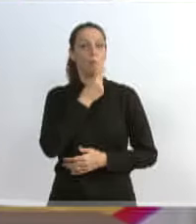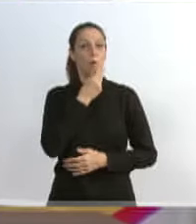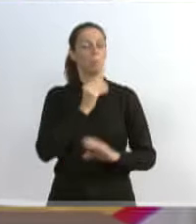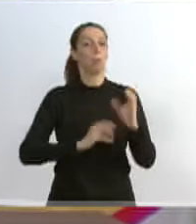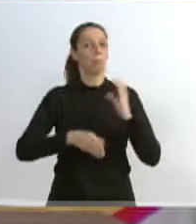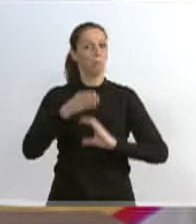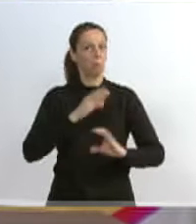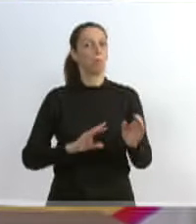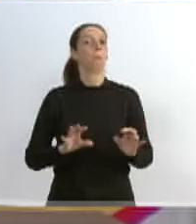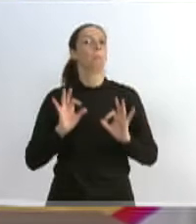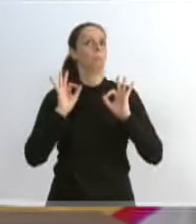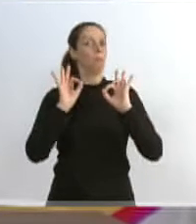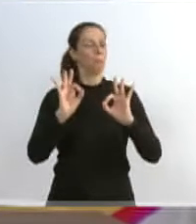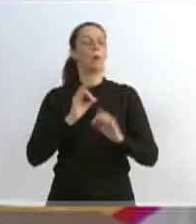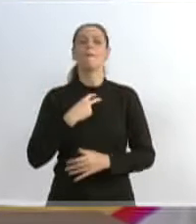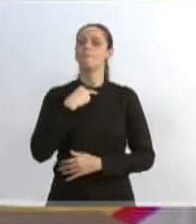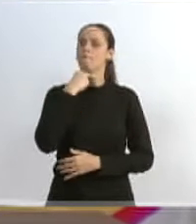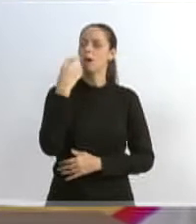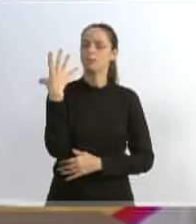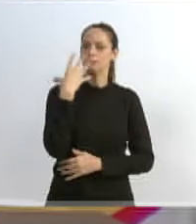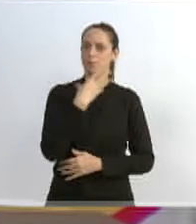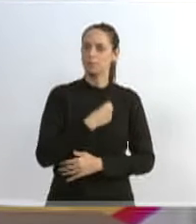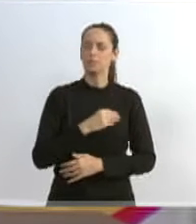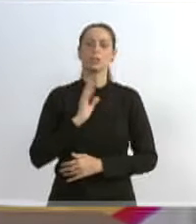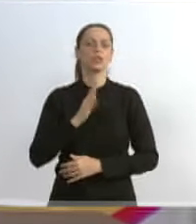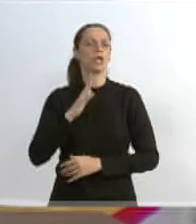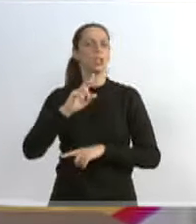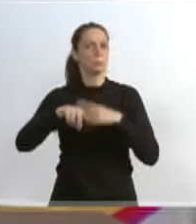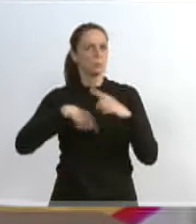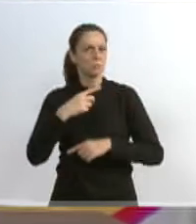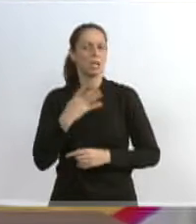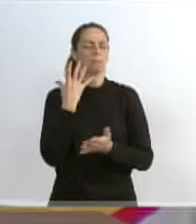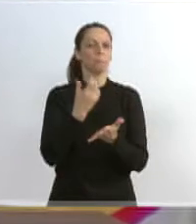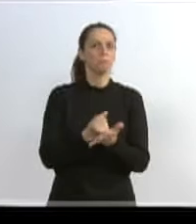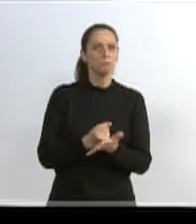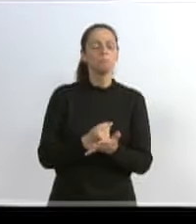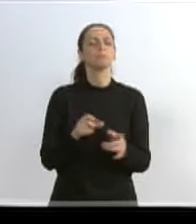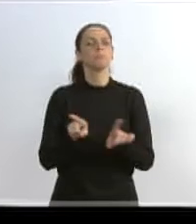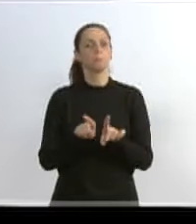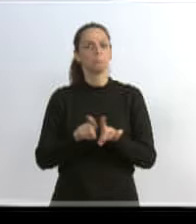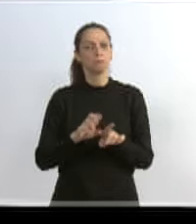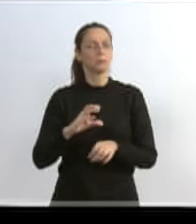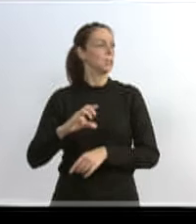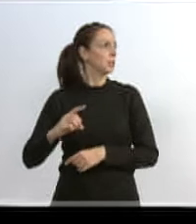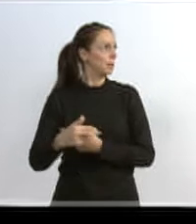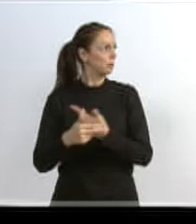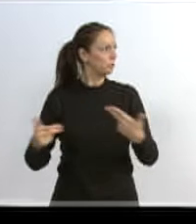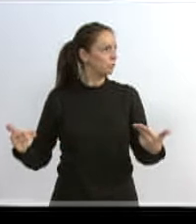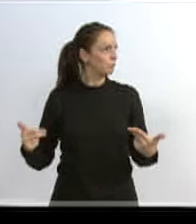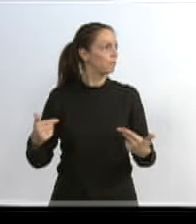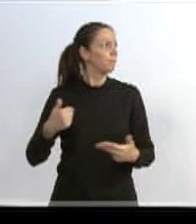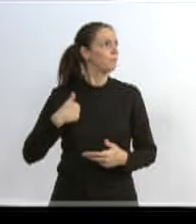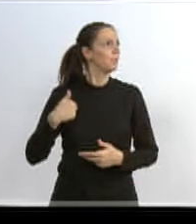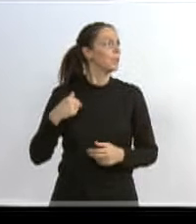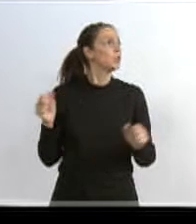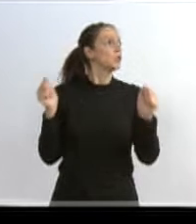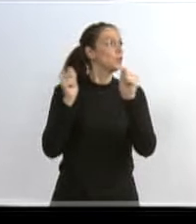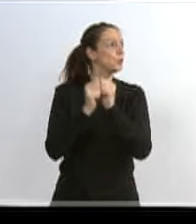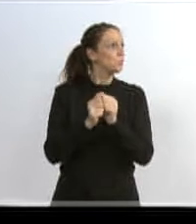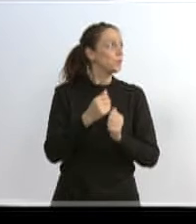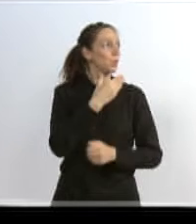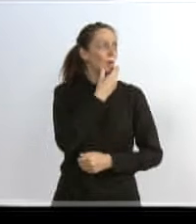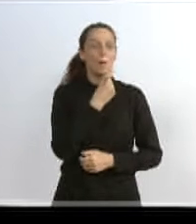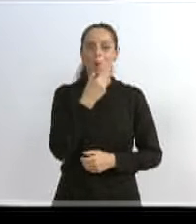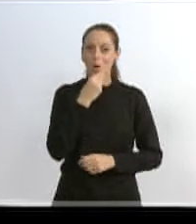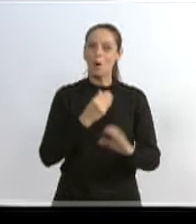realmente exclusiva inconfundível que tem vários sucessos gravados ao longo de sua carreira o seu pause com o qual inclusive tive a honra de cantar uma música no palco